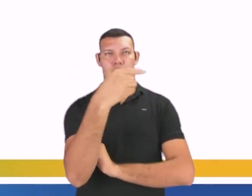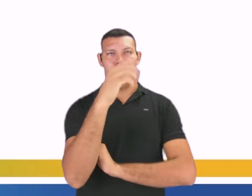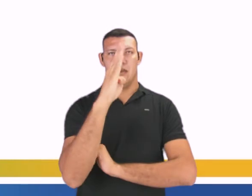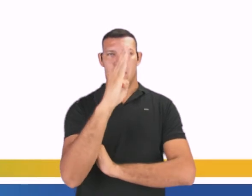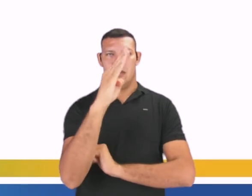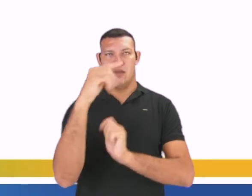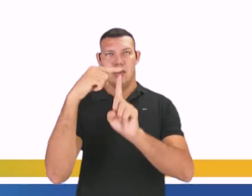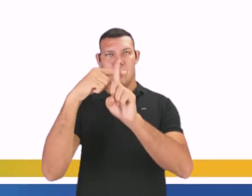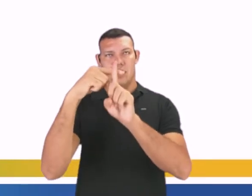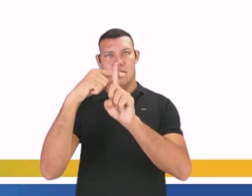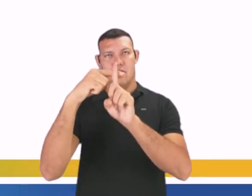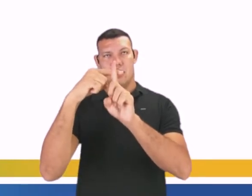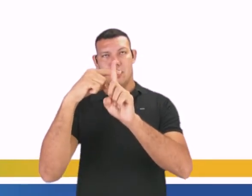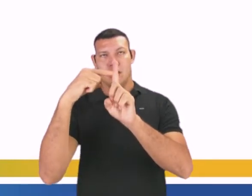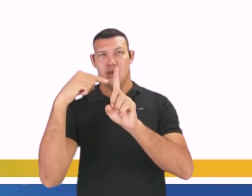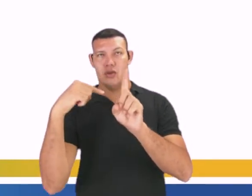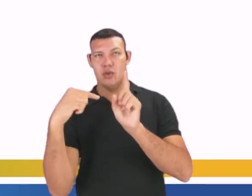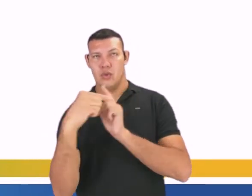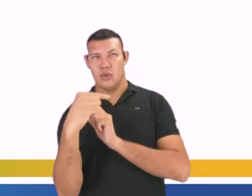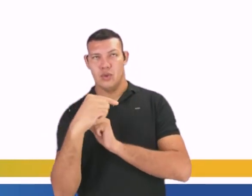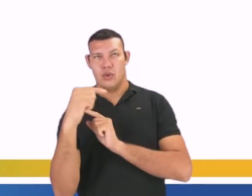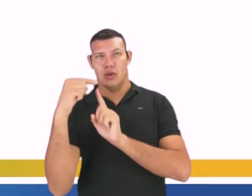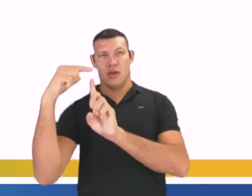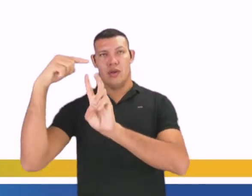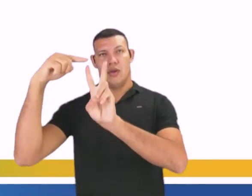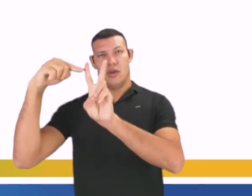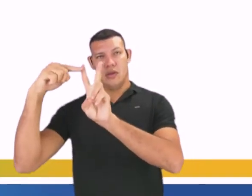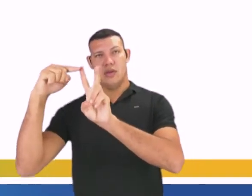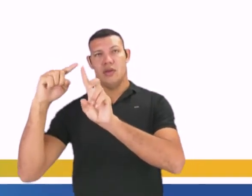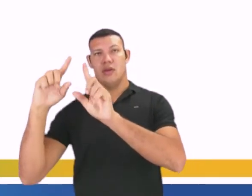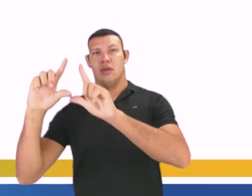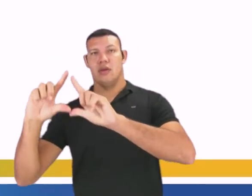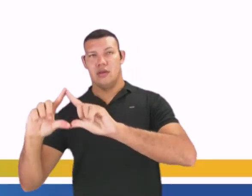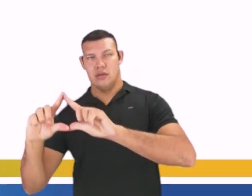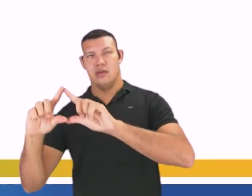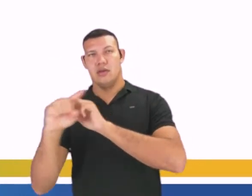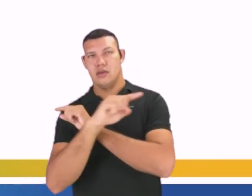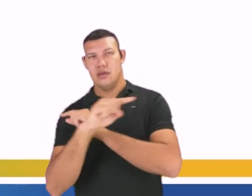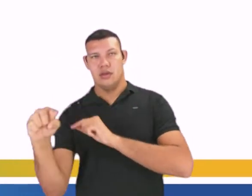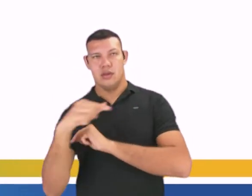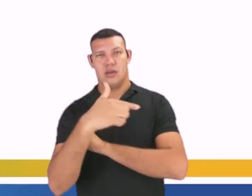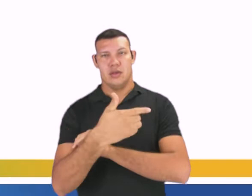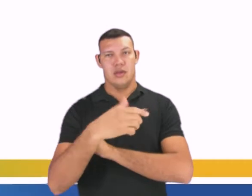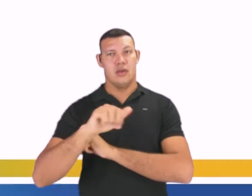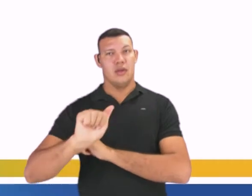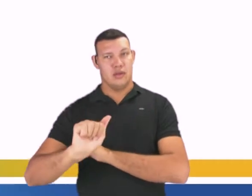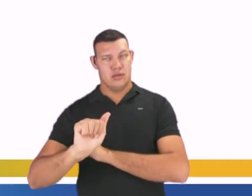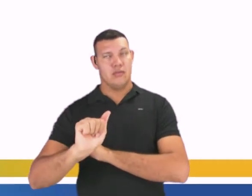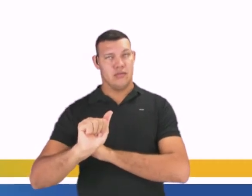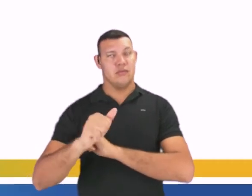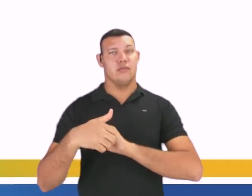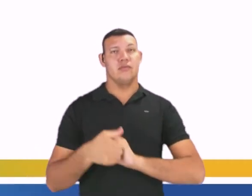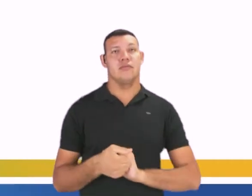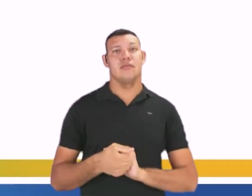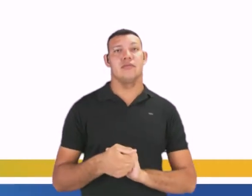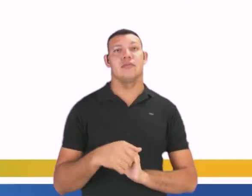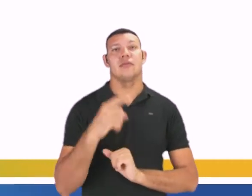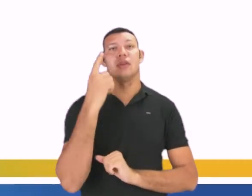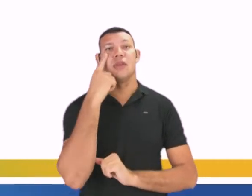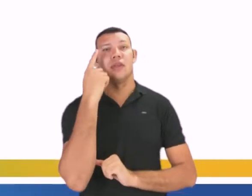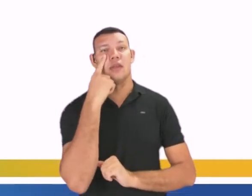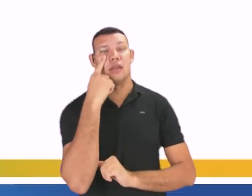raiz quadrada do determinante, dividido por 2a, né? E esse discriminante é igual a b ao quadrado